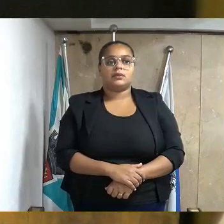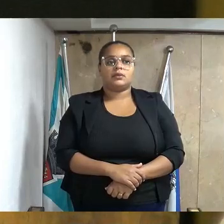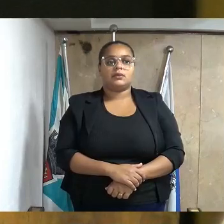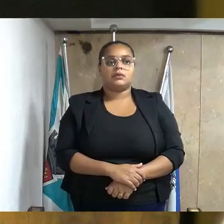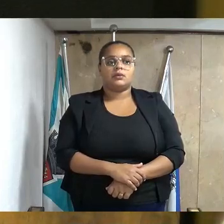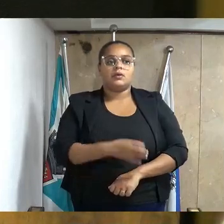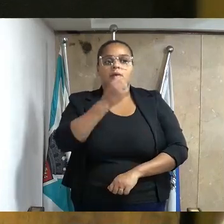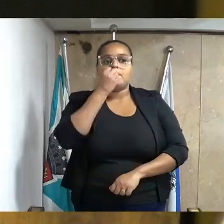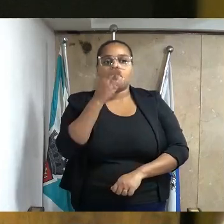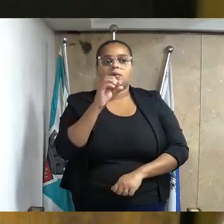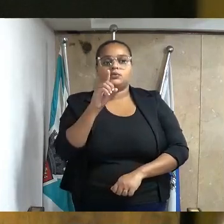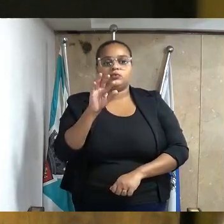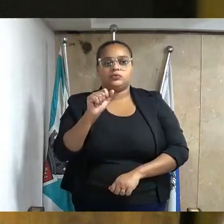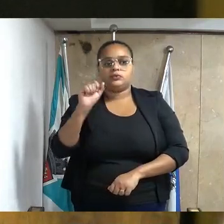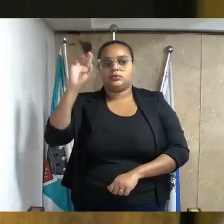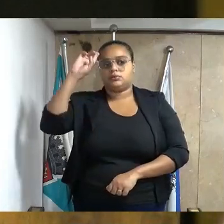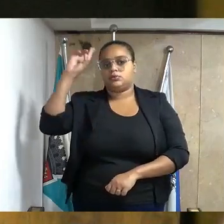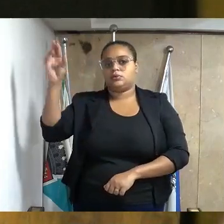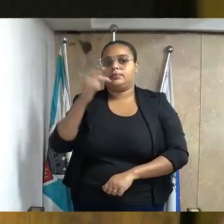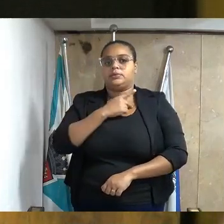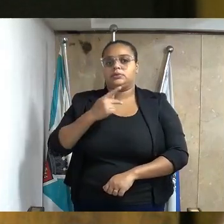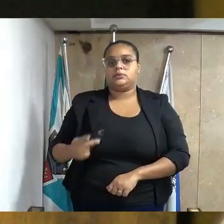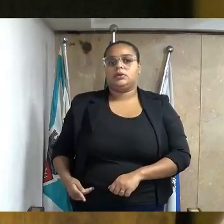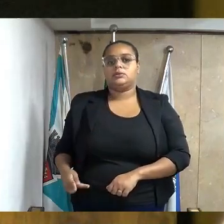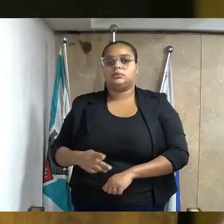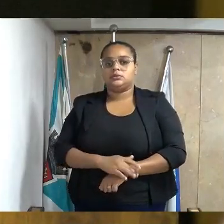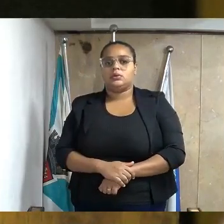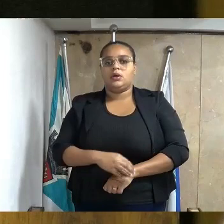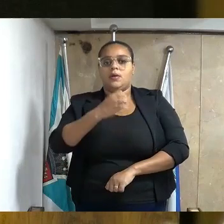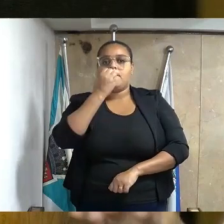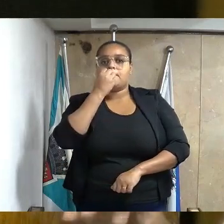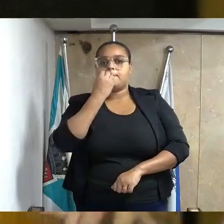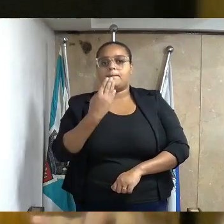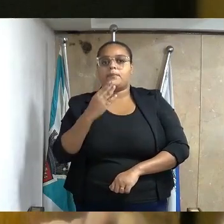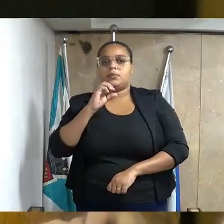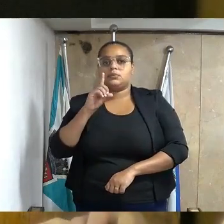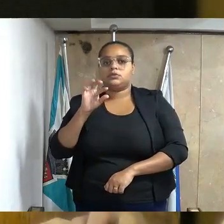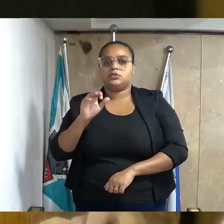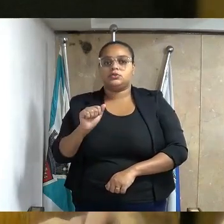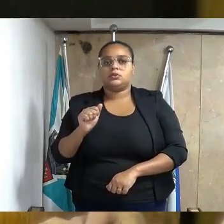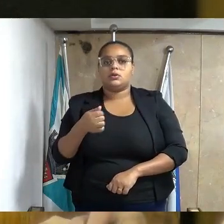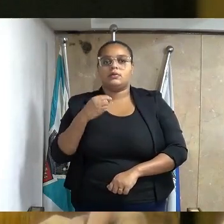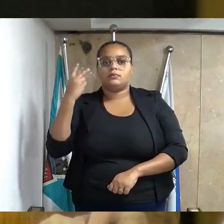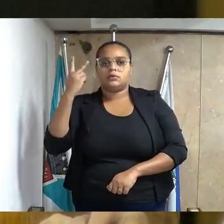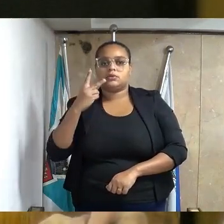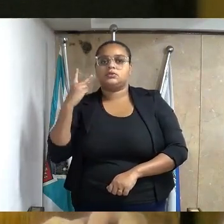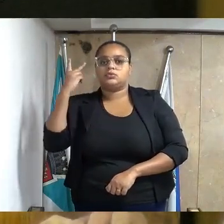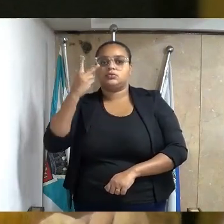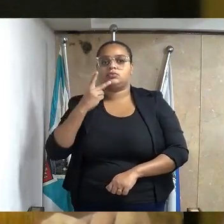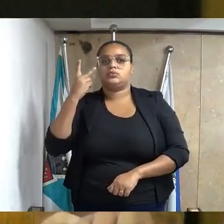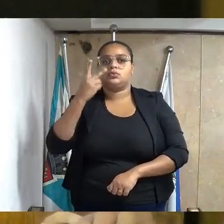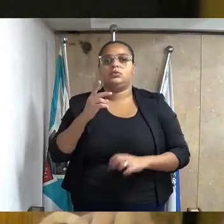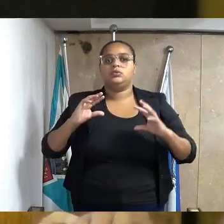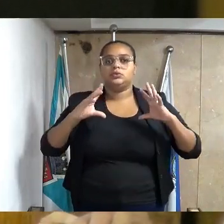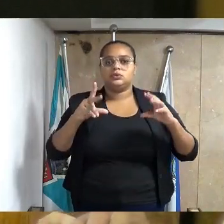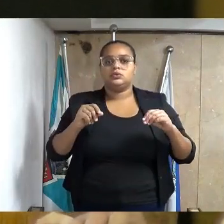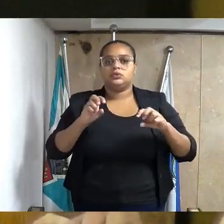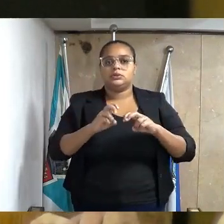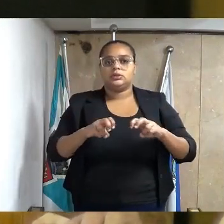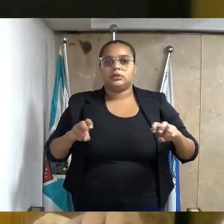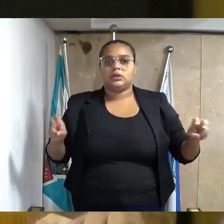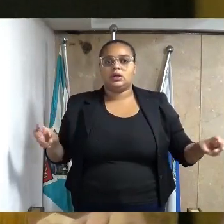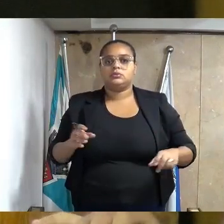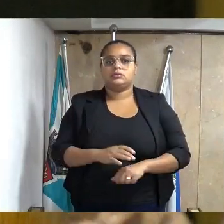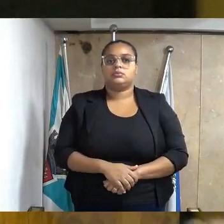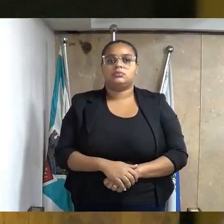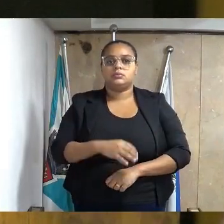Meu bom dia, senhor presidente. Bom dia, vereadores, membros da mesa.